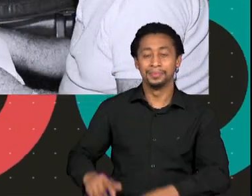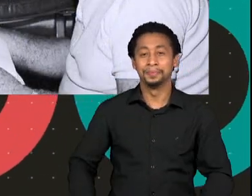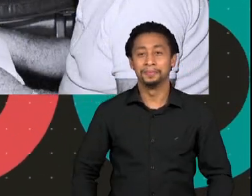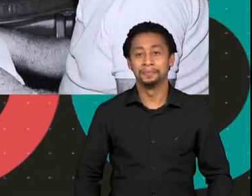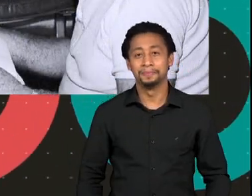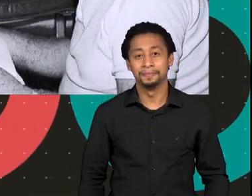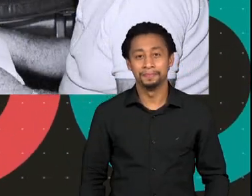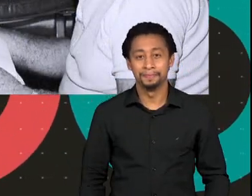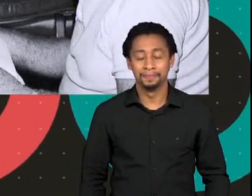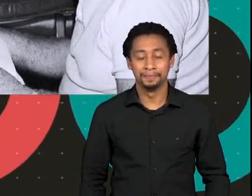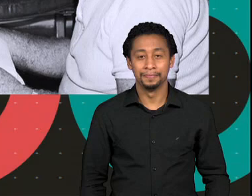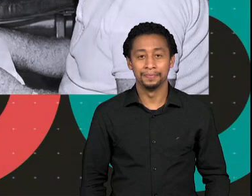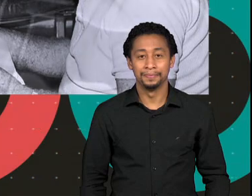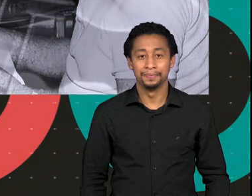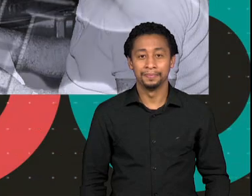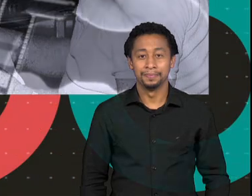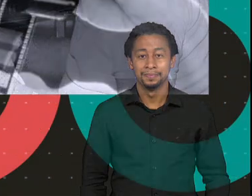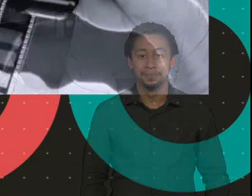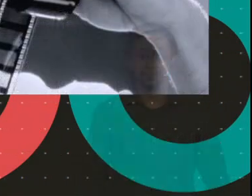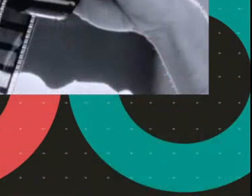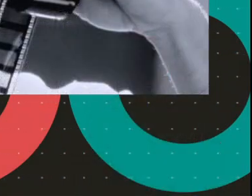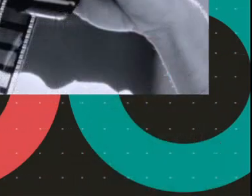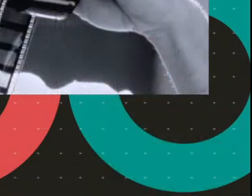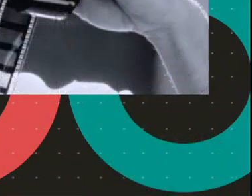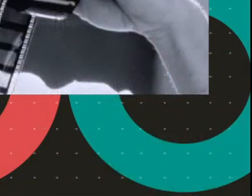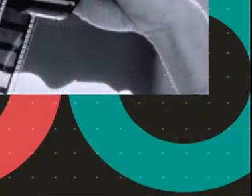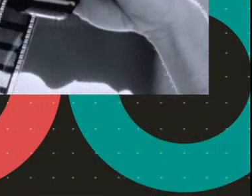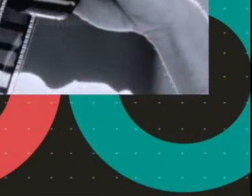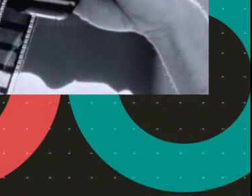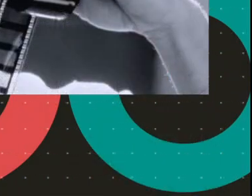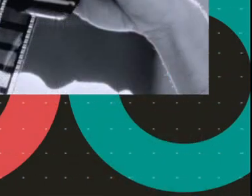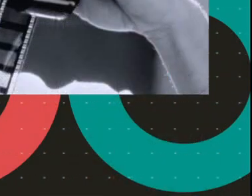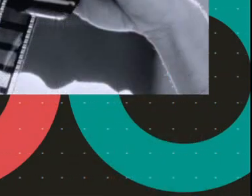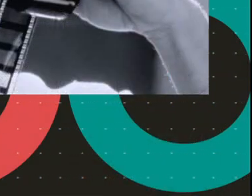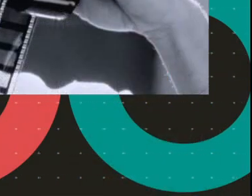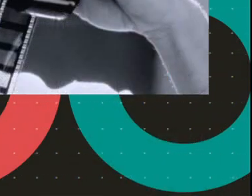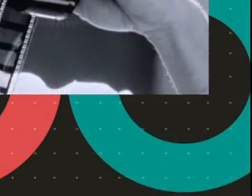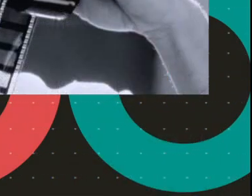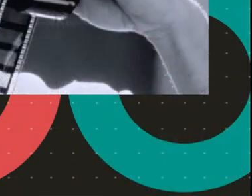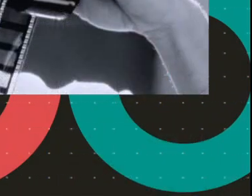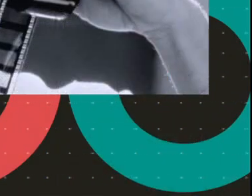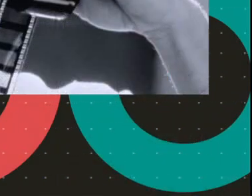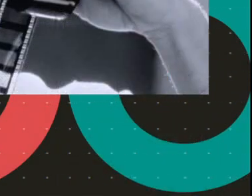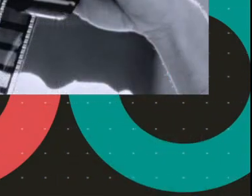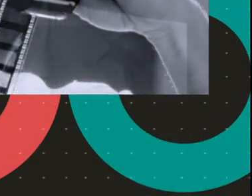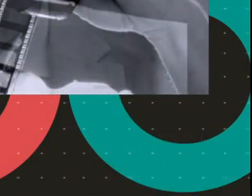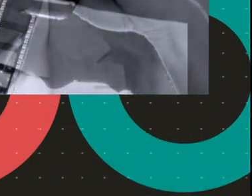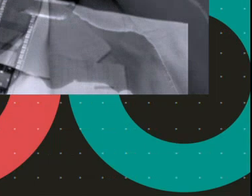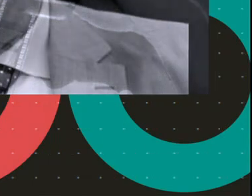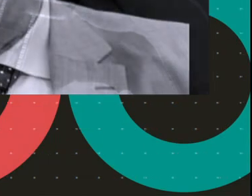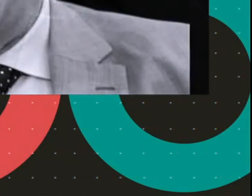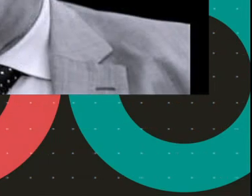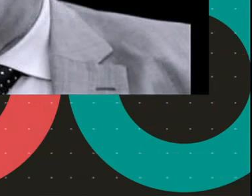mais fortes. Eu tenho uma pretensão muito grande que um filme desse, ou muitos filmes como esse, possam ajudar, possam